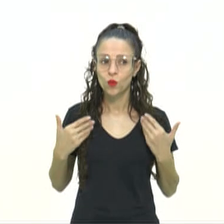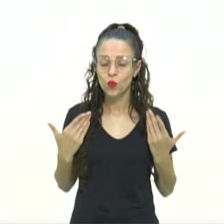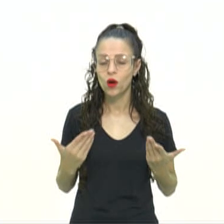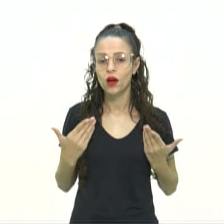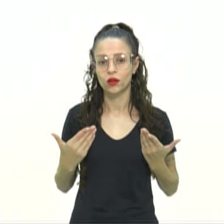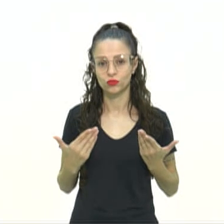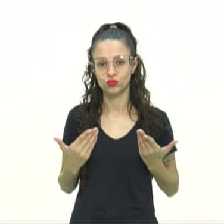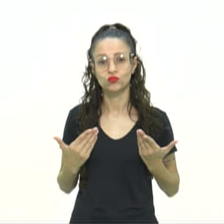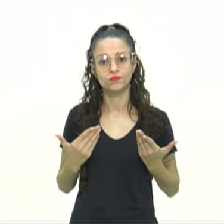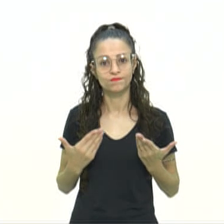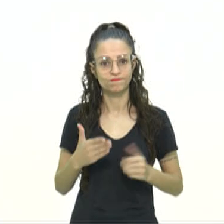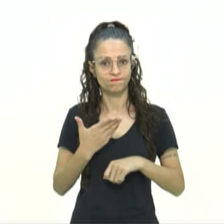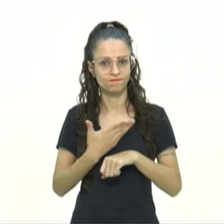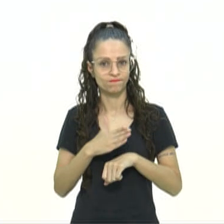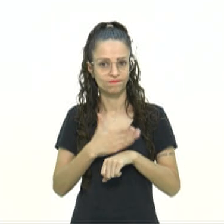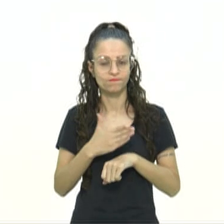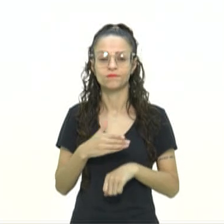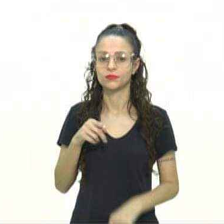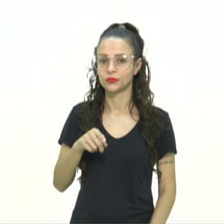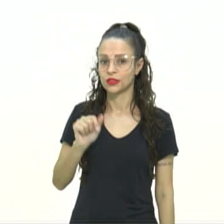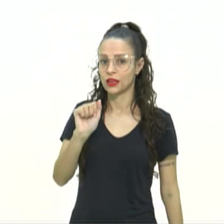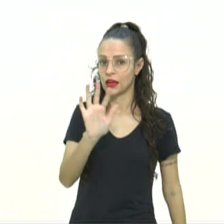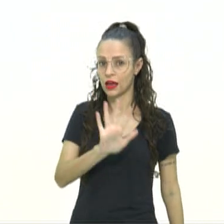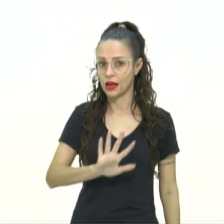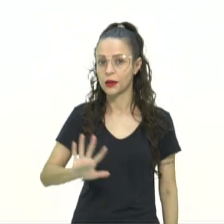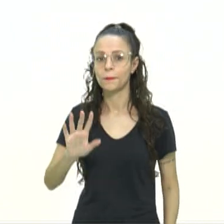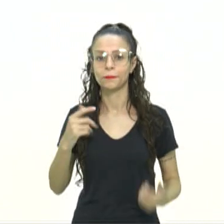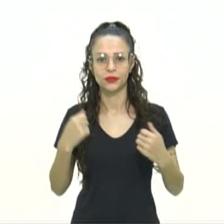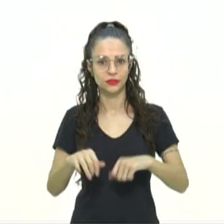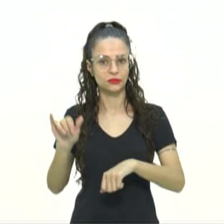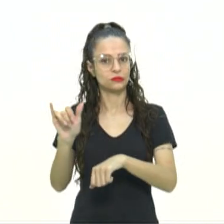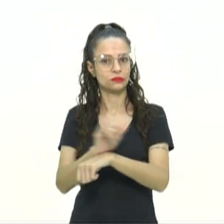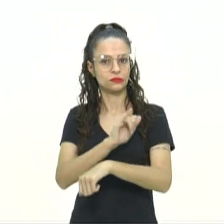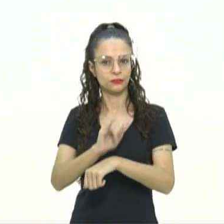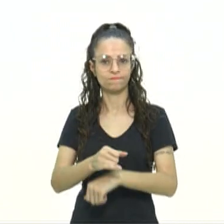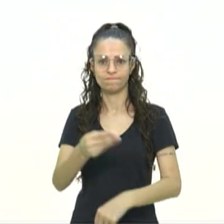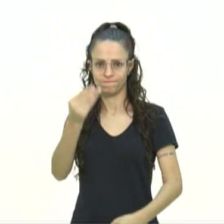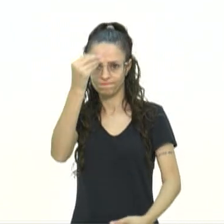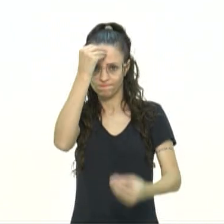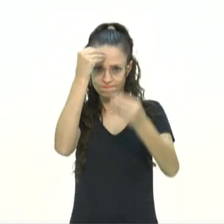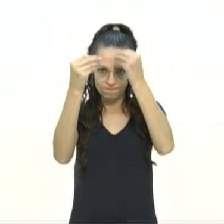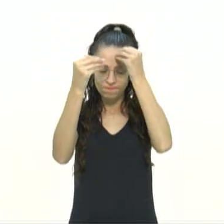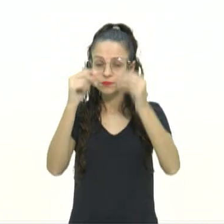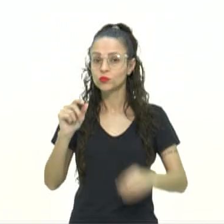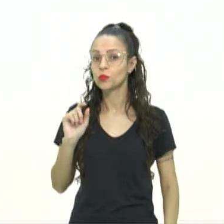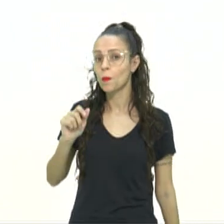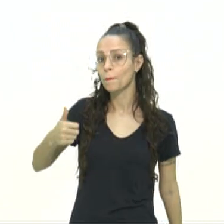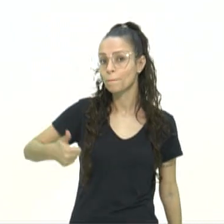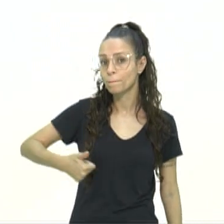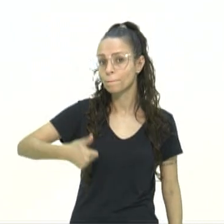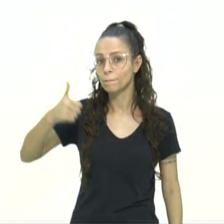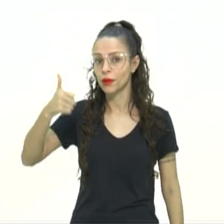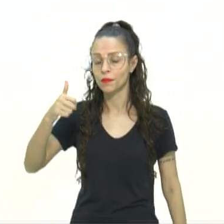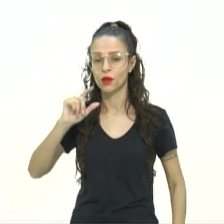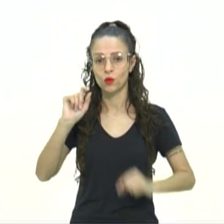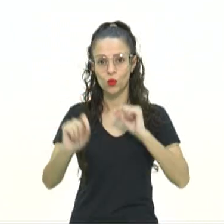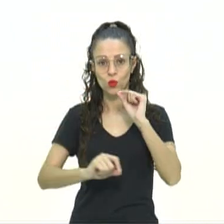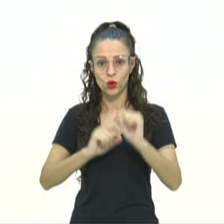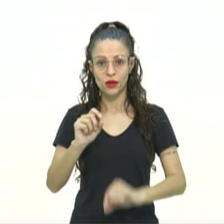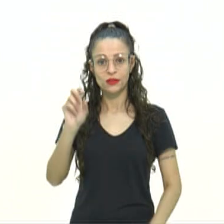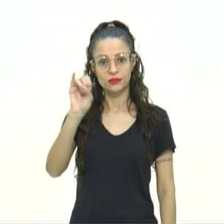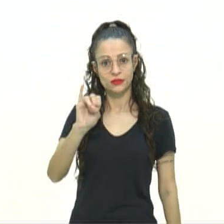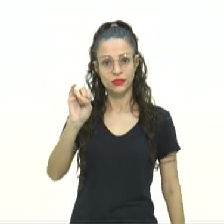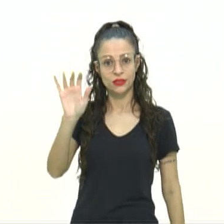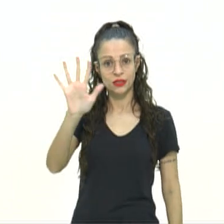com área, precisamos ter algumas estratégias em mente, tá? Primeira estratégia. Se a figura